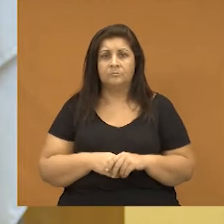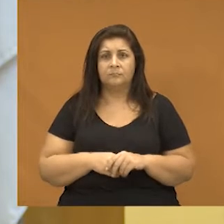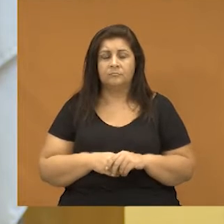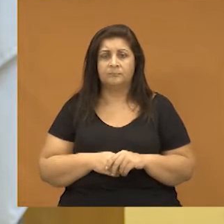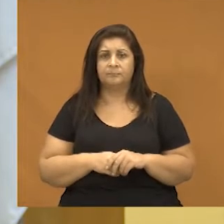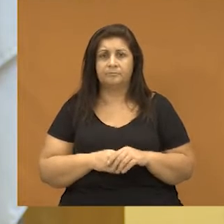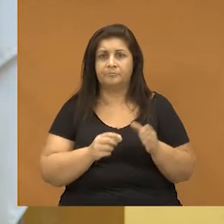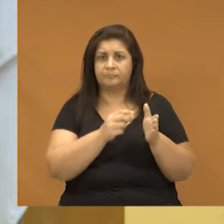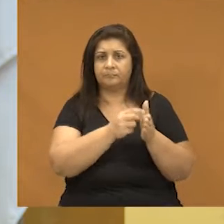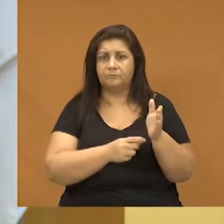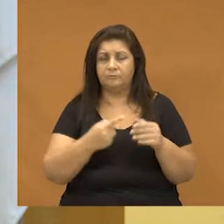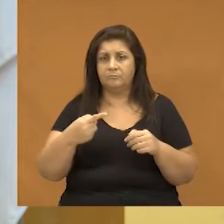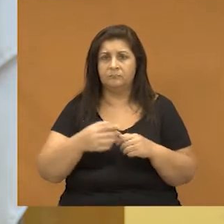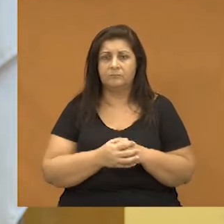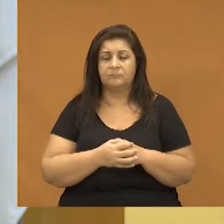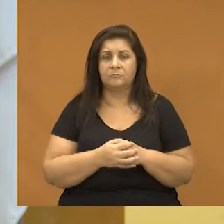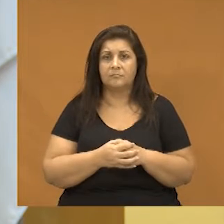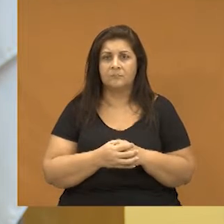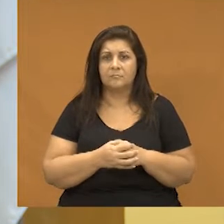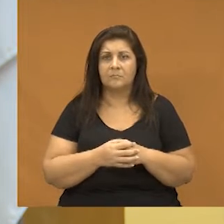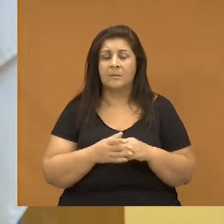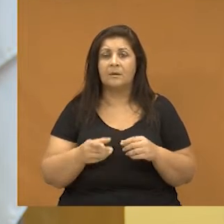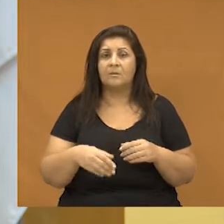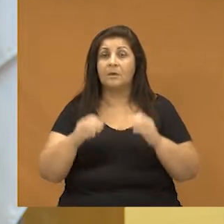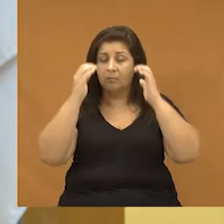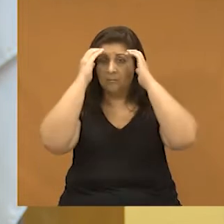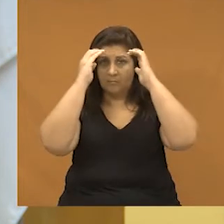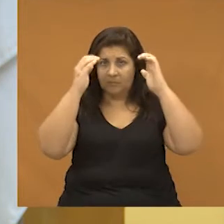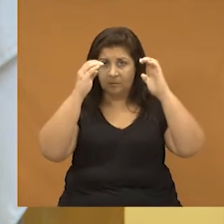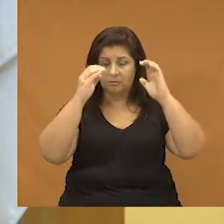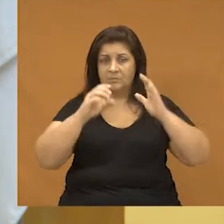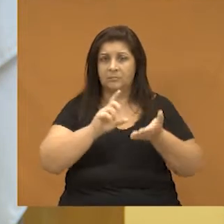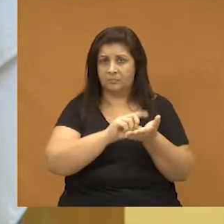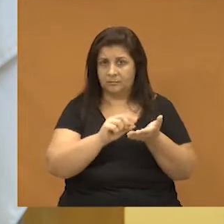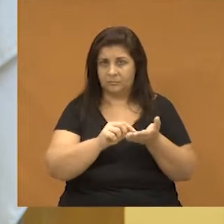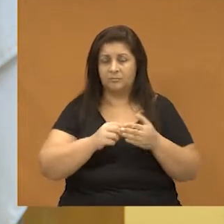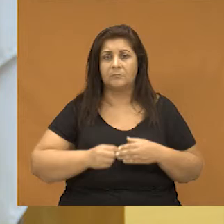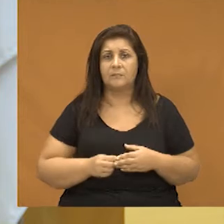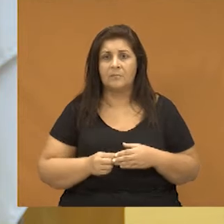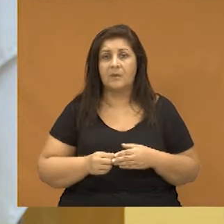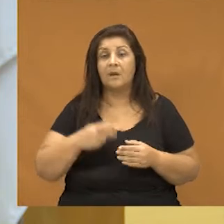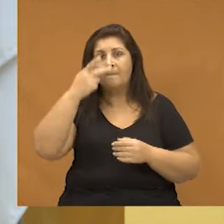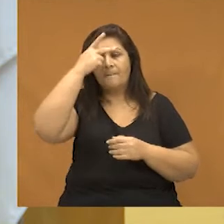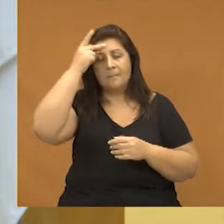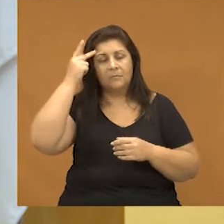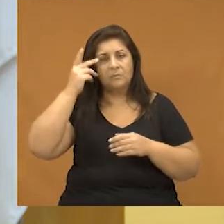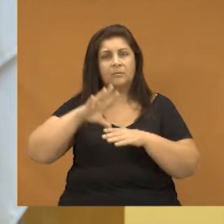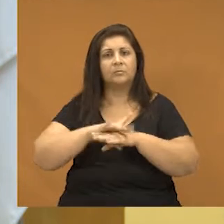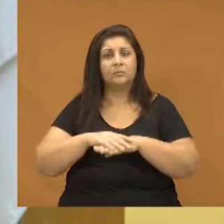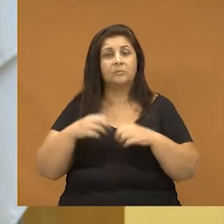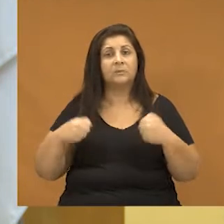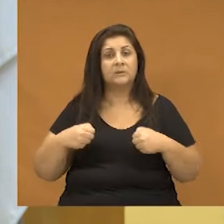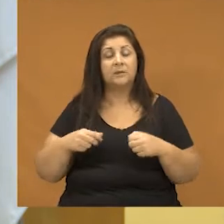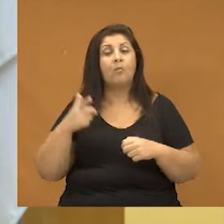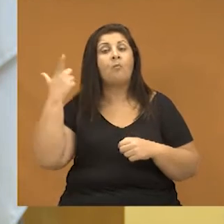Parágrafo 1º. Para o cumprimento disposto no caput deste artigo, o paciente deverá estar